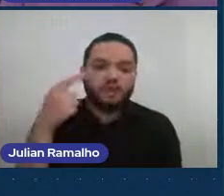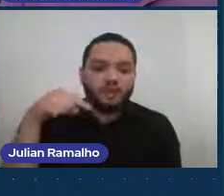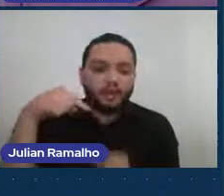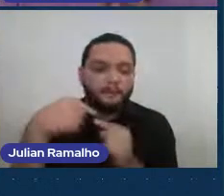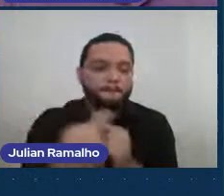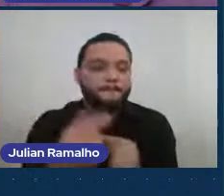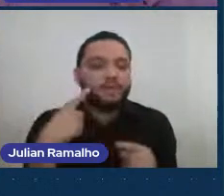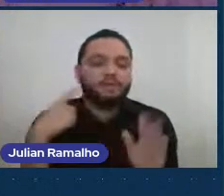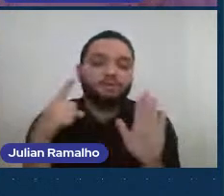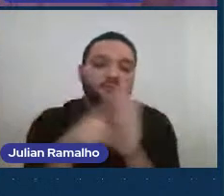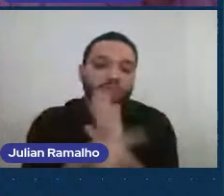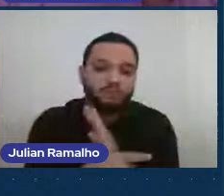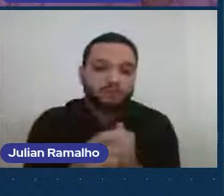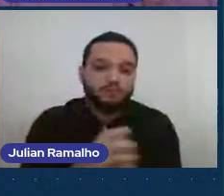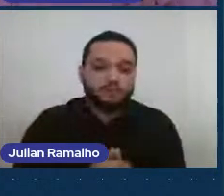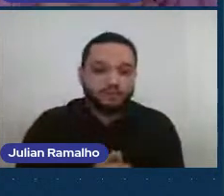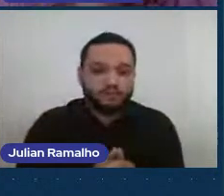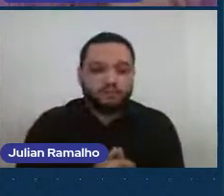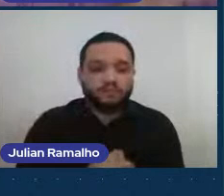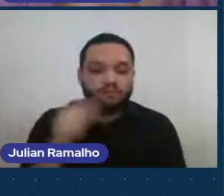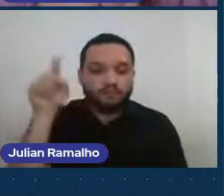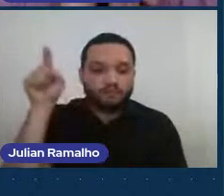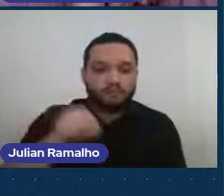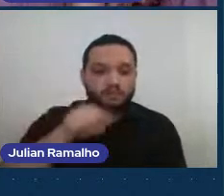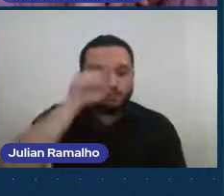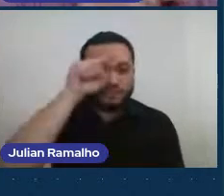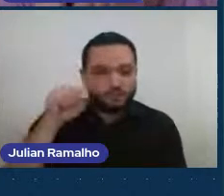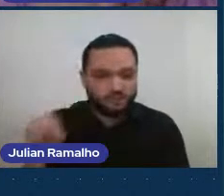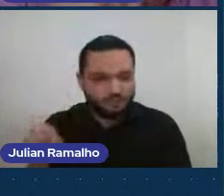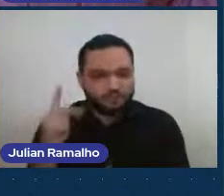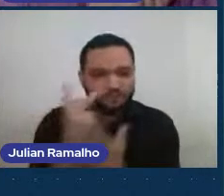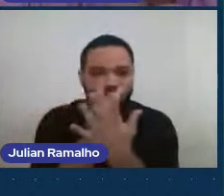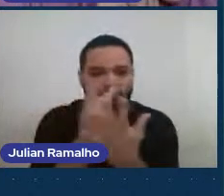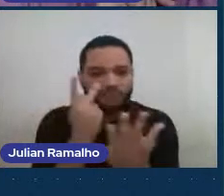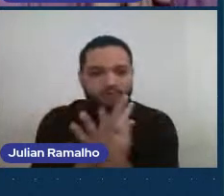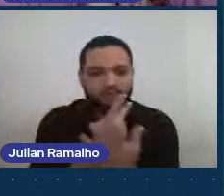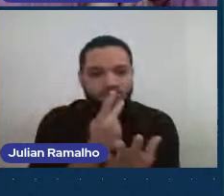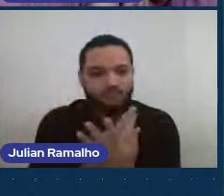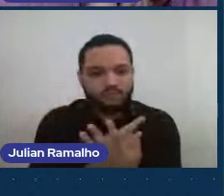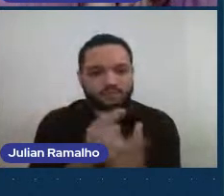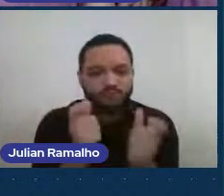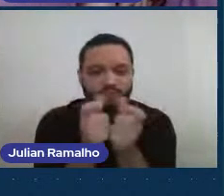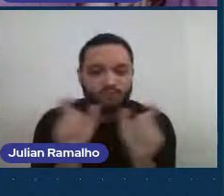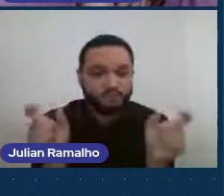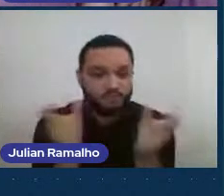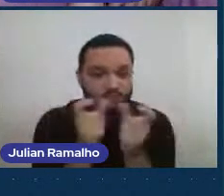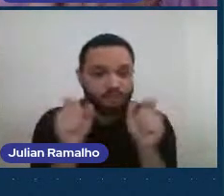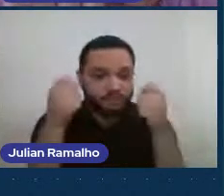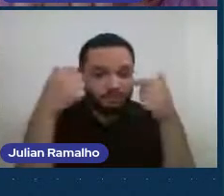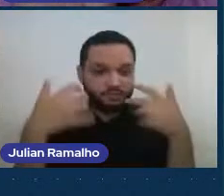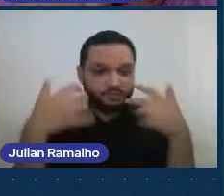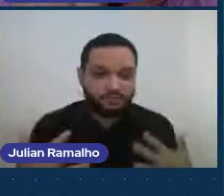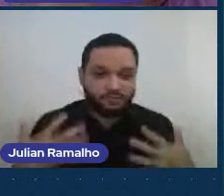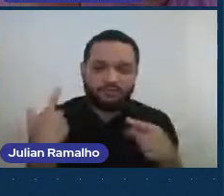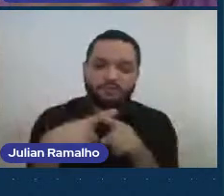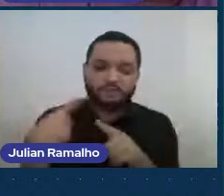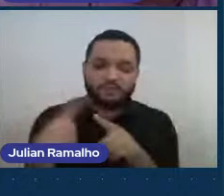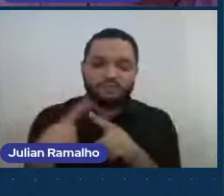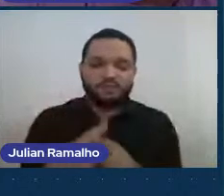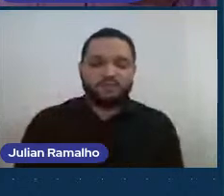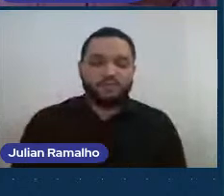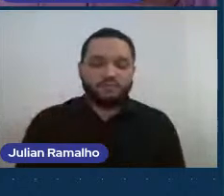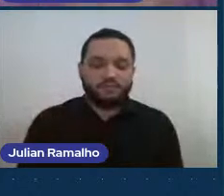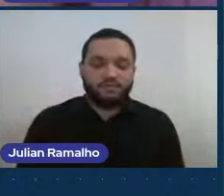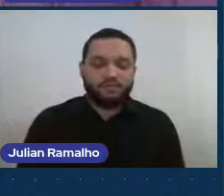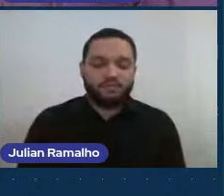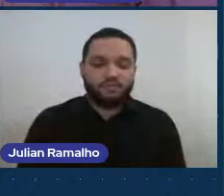é completamente inadequado. E tem uma explicação gramatical para isso. Inclusive, isso vai